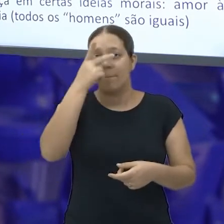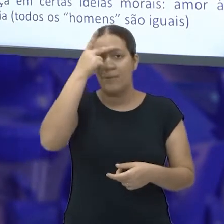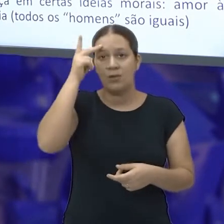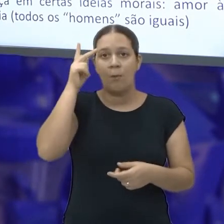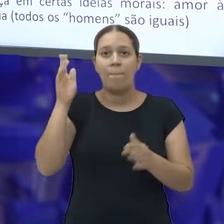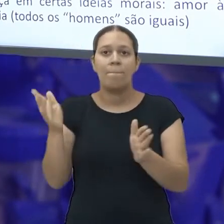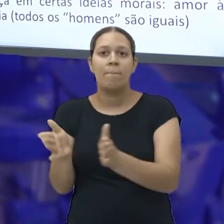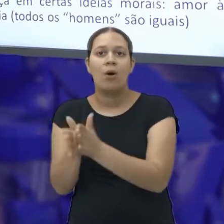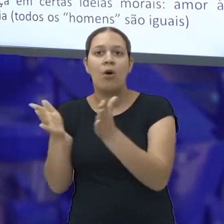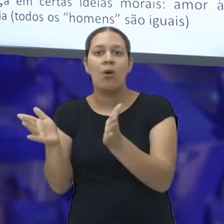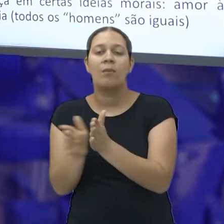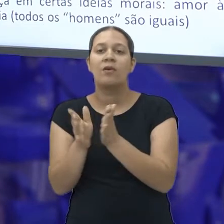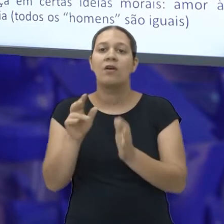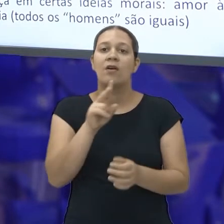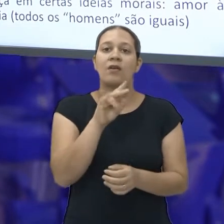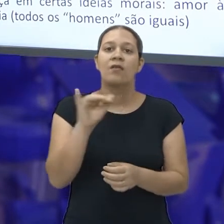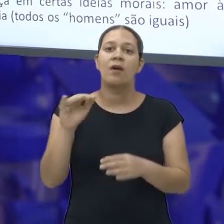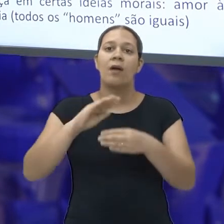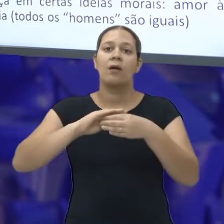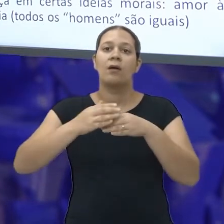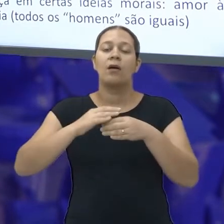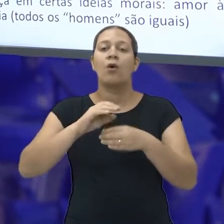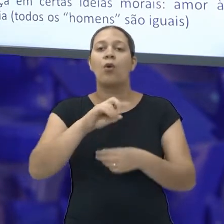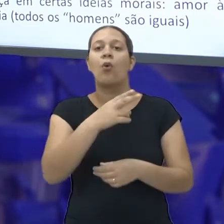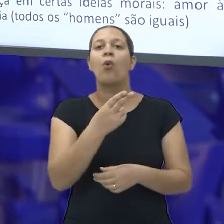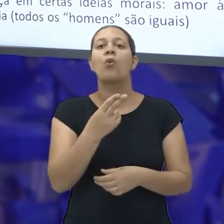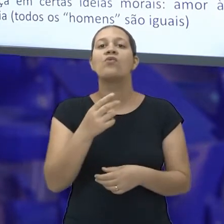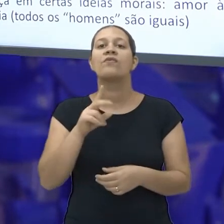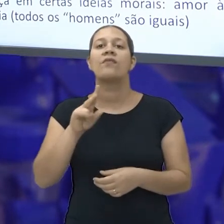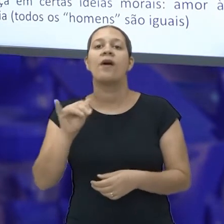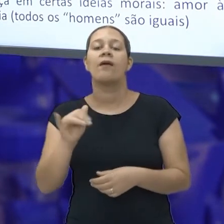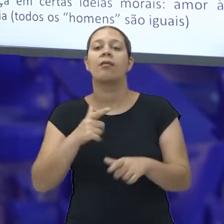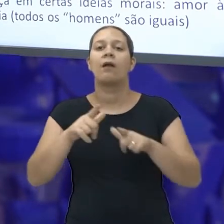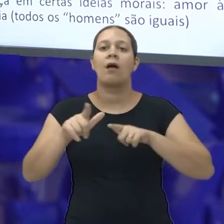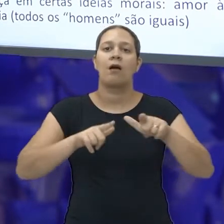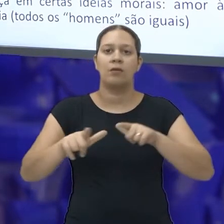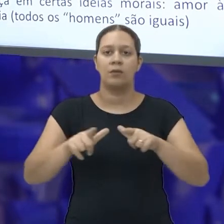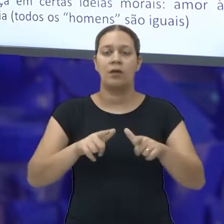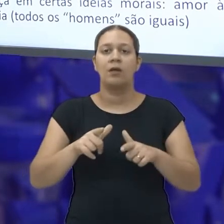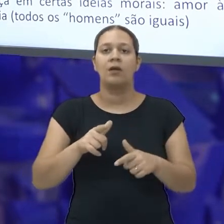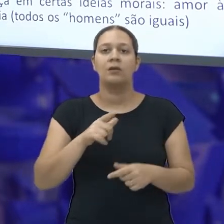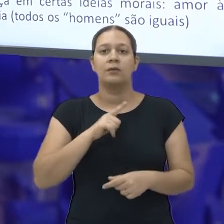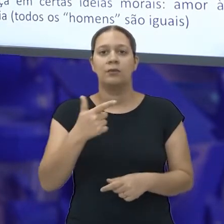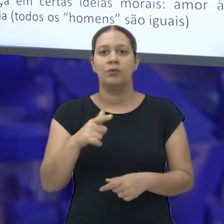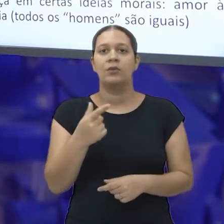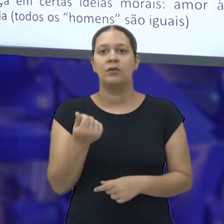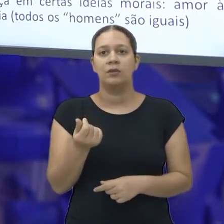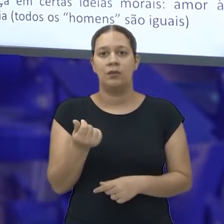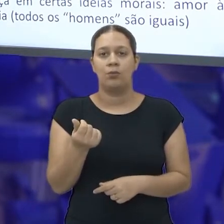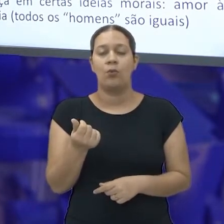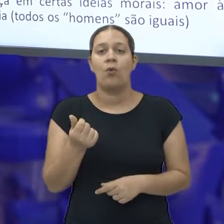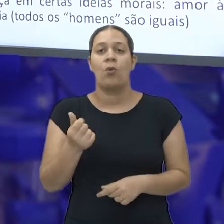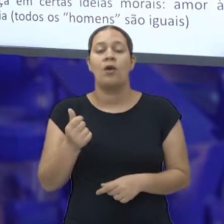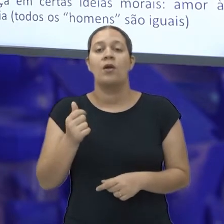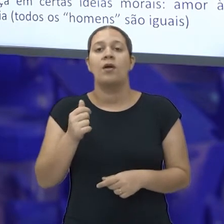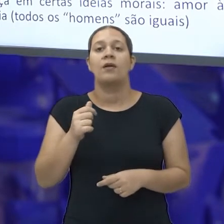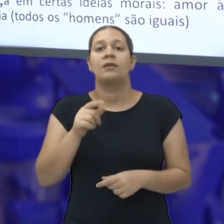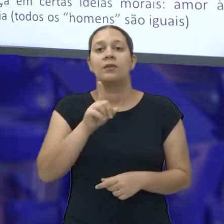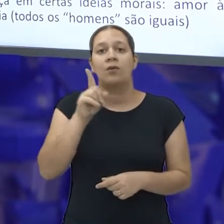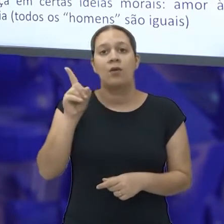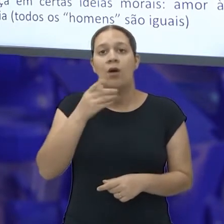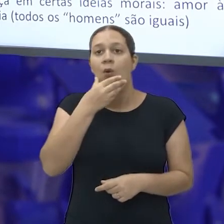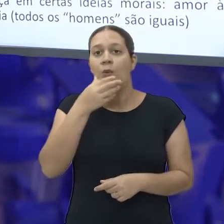vai trabalhar. Se ele for para a Assembleia, não vai trabalhar, não vai receber dinheiro. Então,